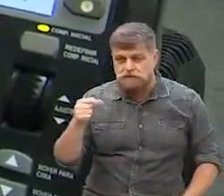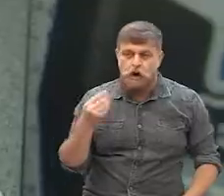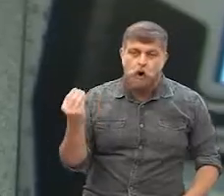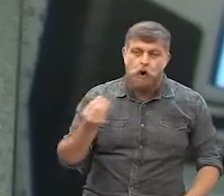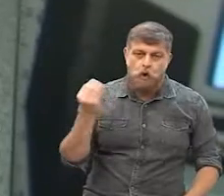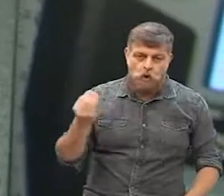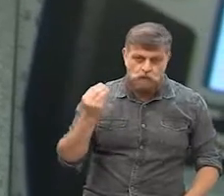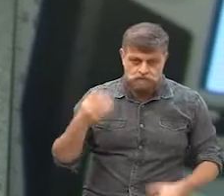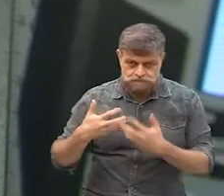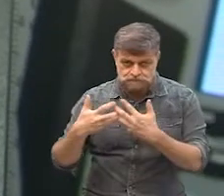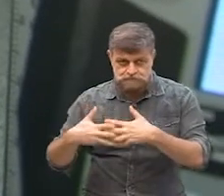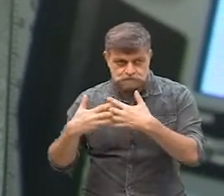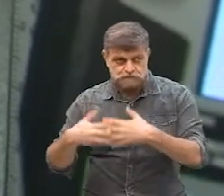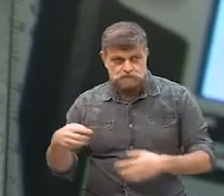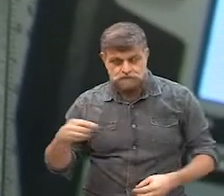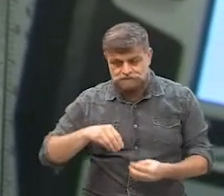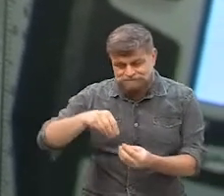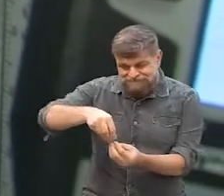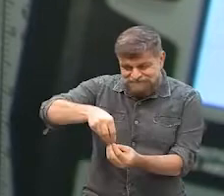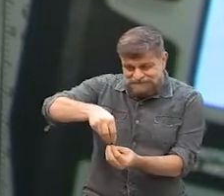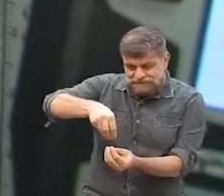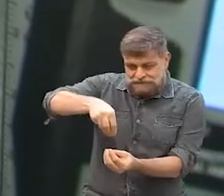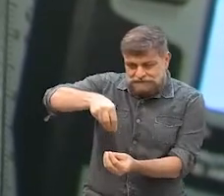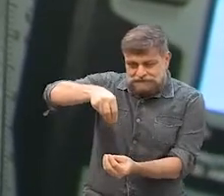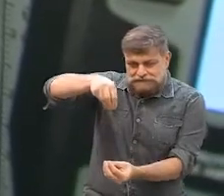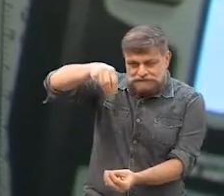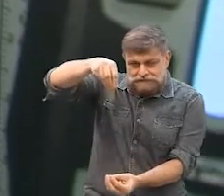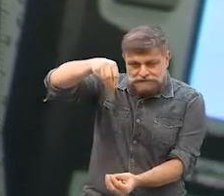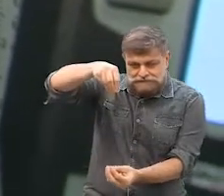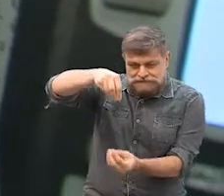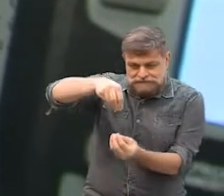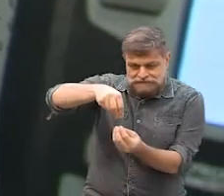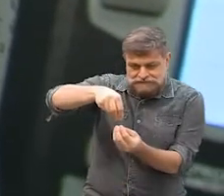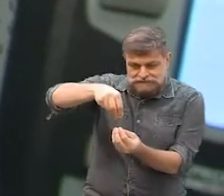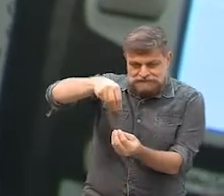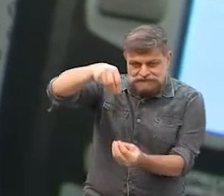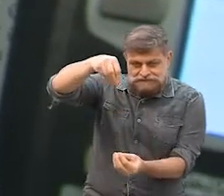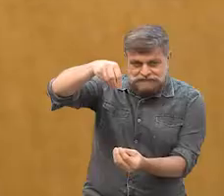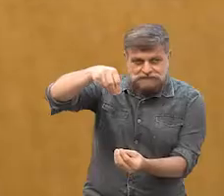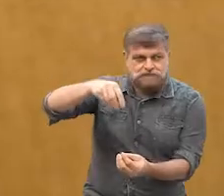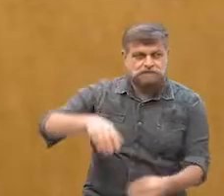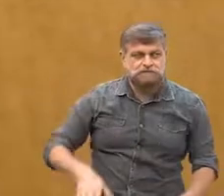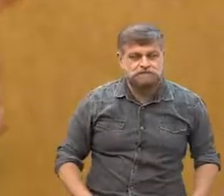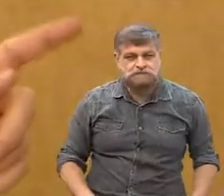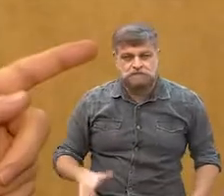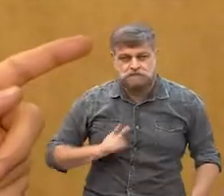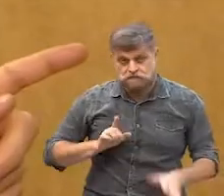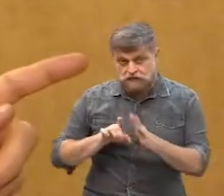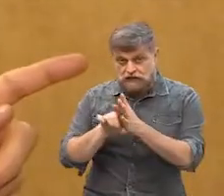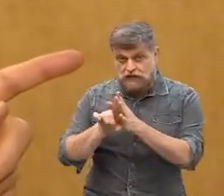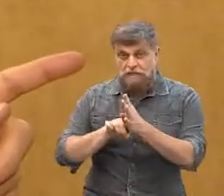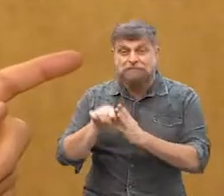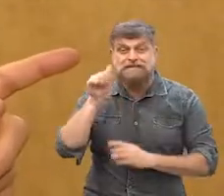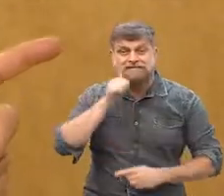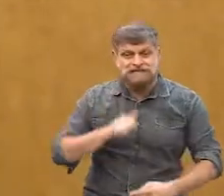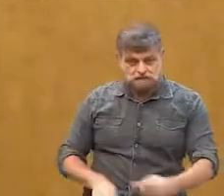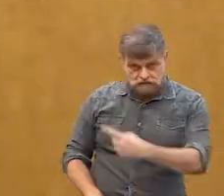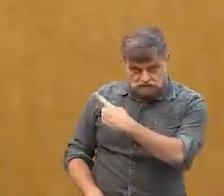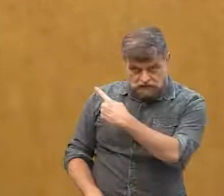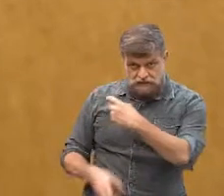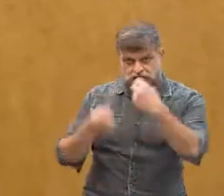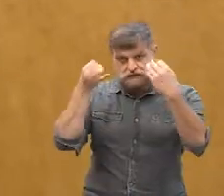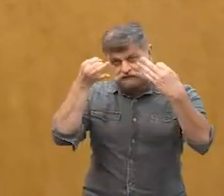acondicionados. Aqui, a elasticidade de fitas usadas nas embalagens. A pesquisadora explica que